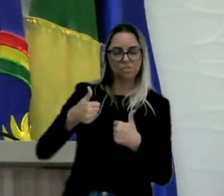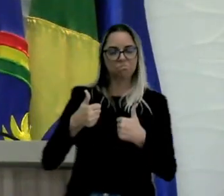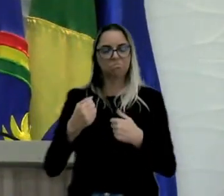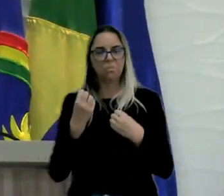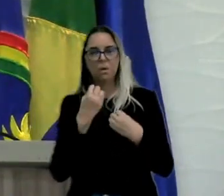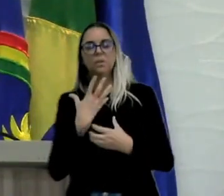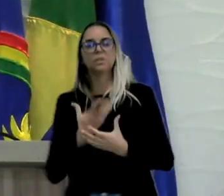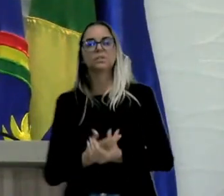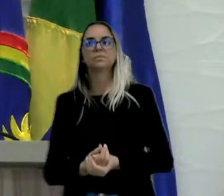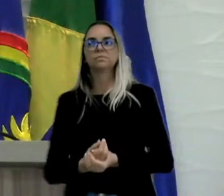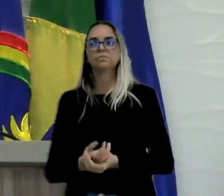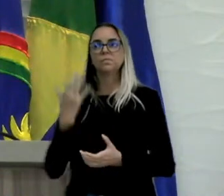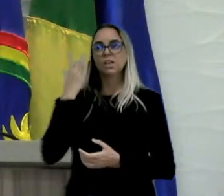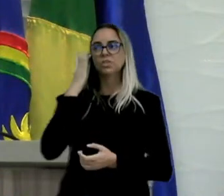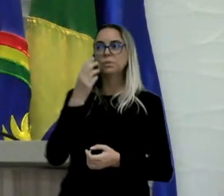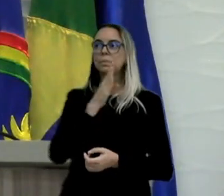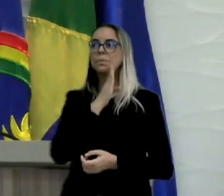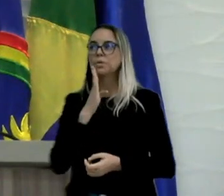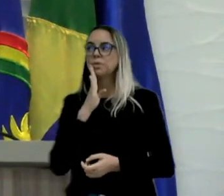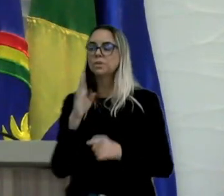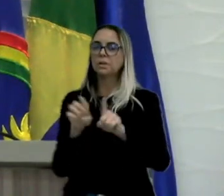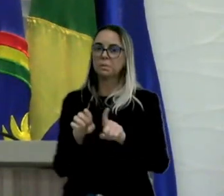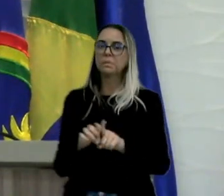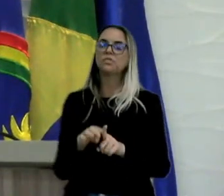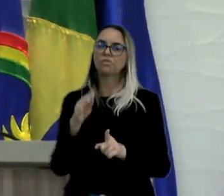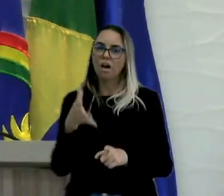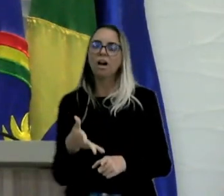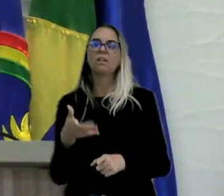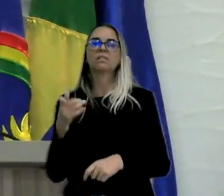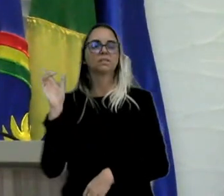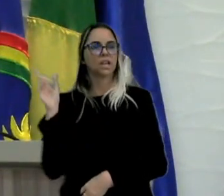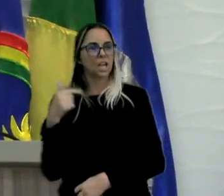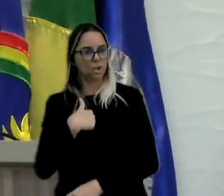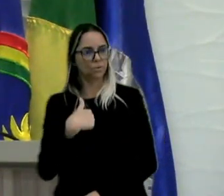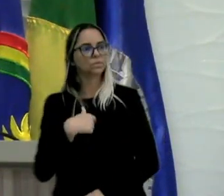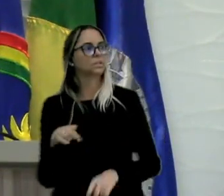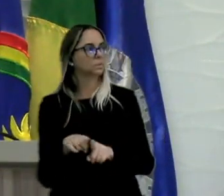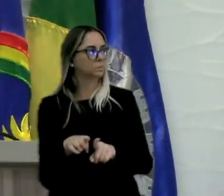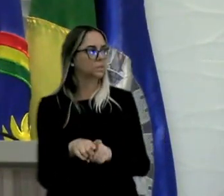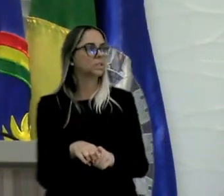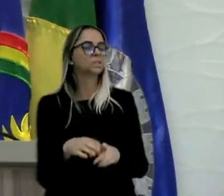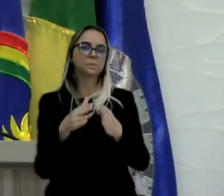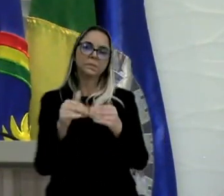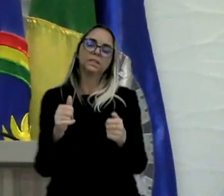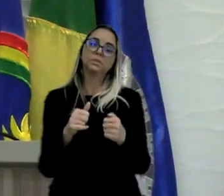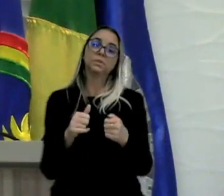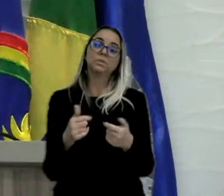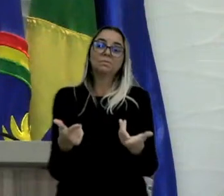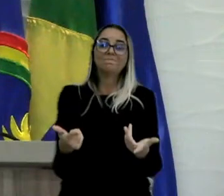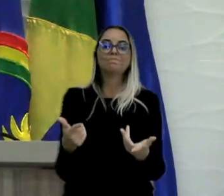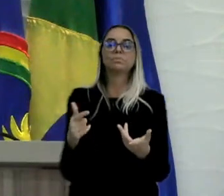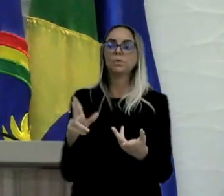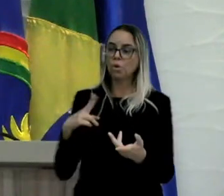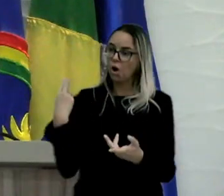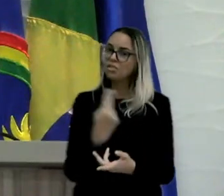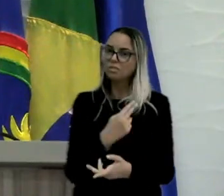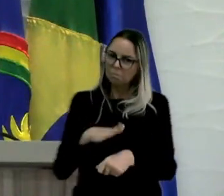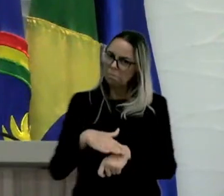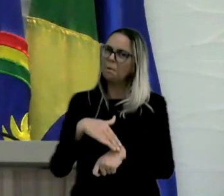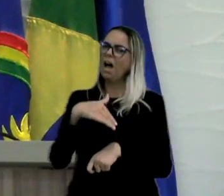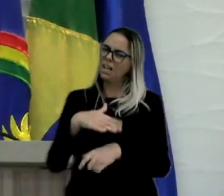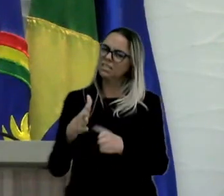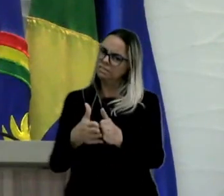acho que o vereador Bruno já tinha colocado também já havia pedido aqui também quanto mais nós vereadores